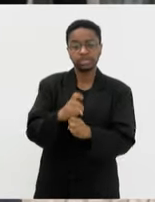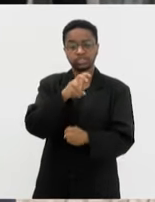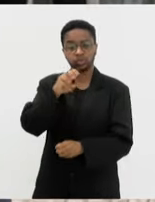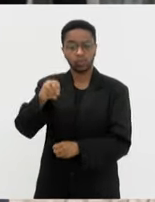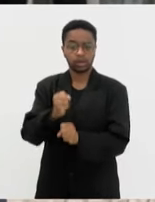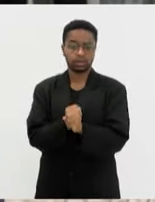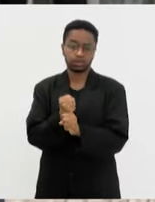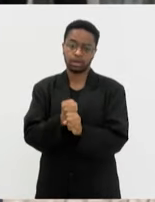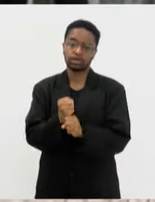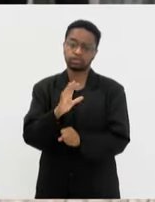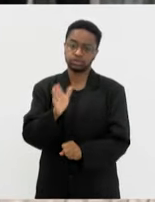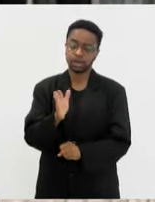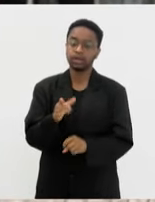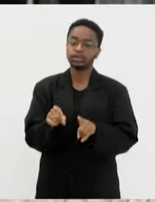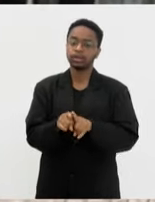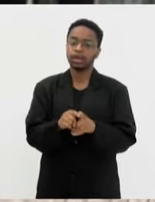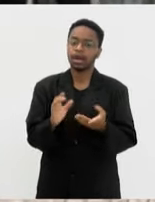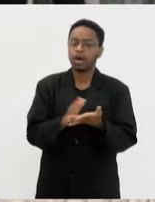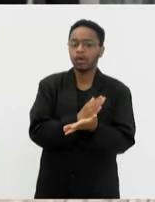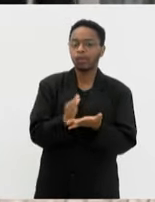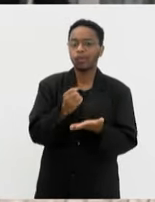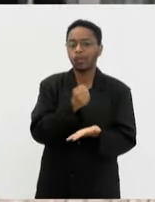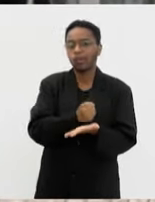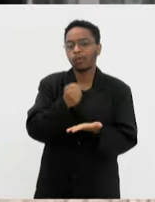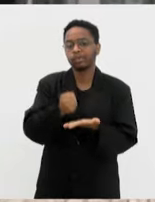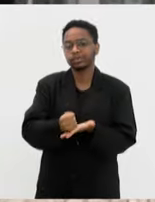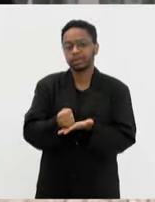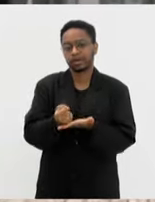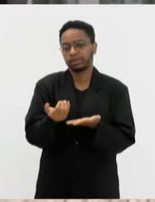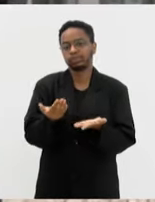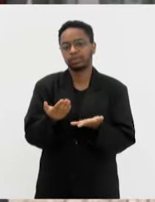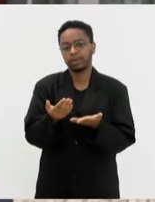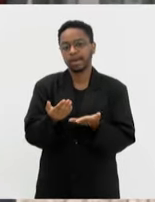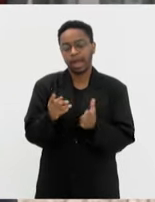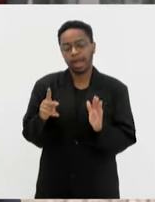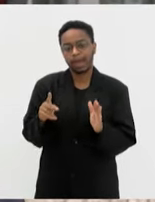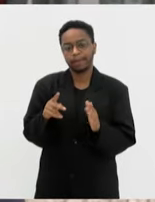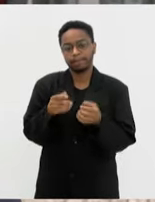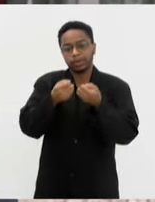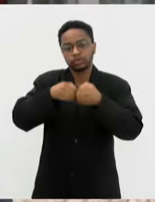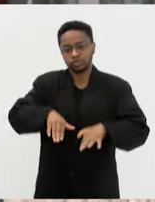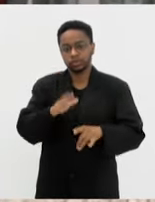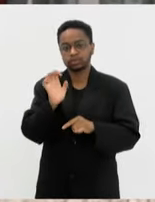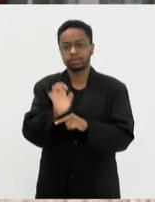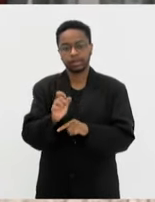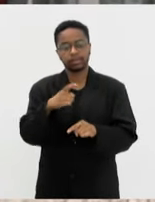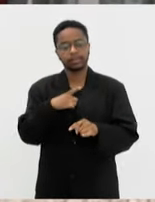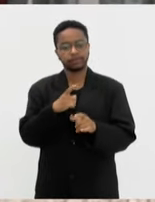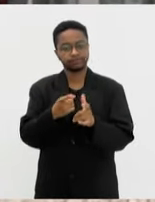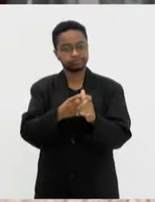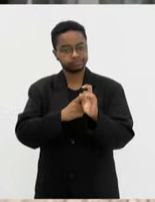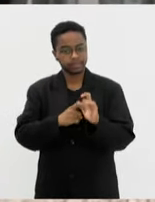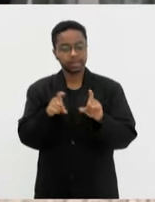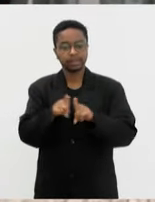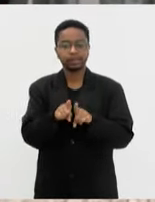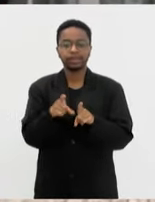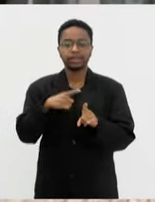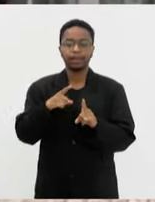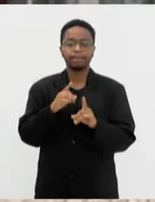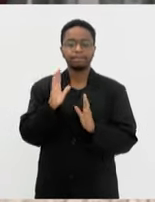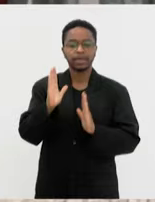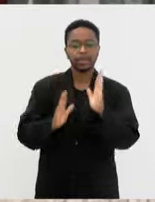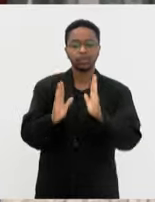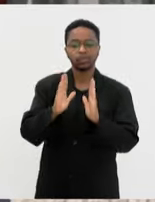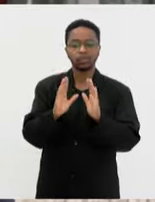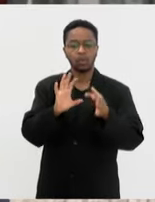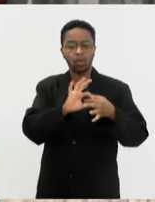muitos contratos que acabaram ensejando o endividamento do estado. A gente teve um período de grandes jogos, grandes eventos,